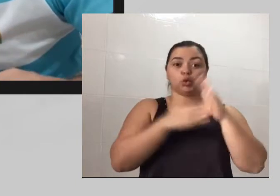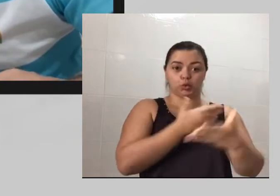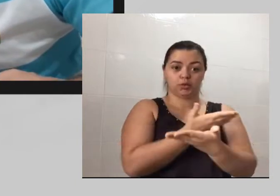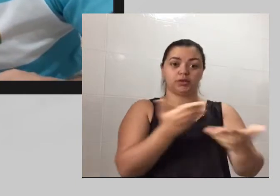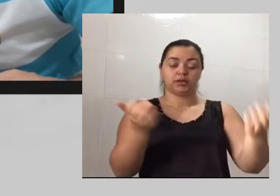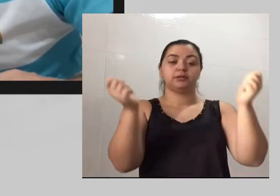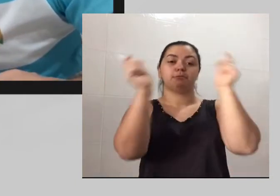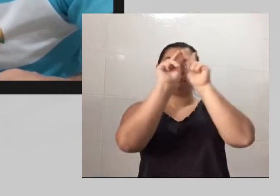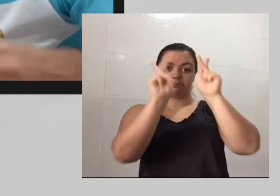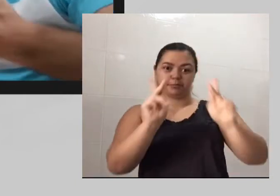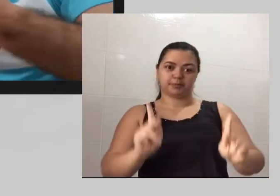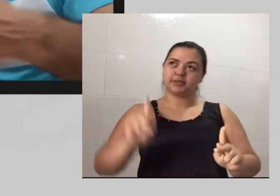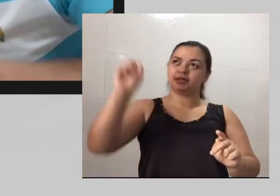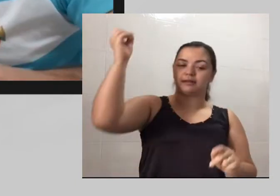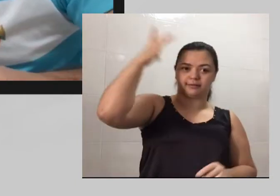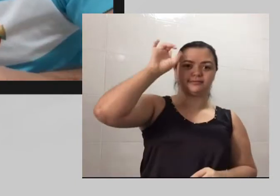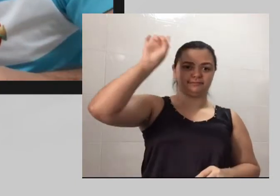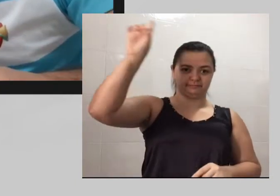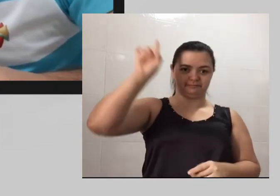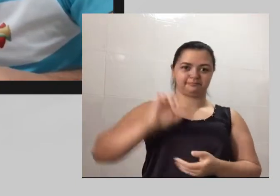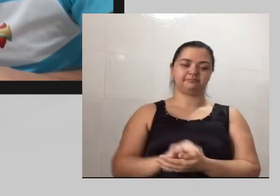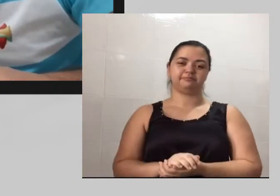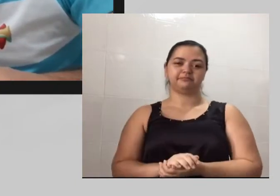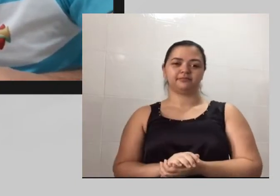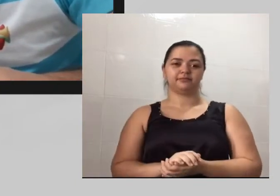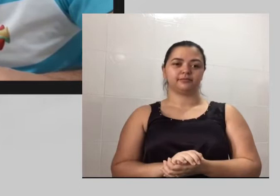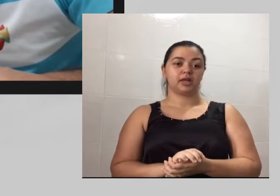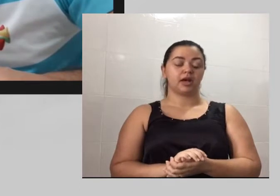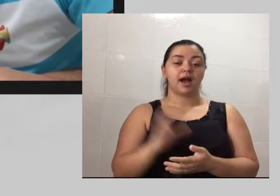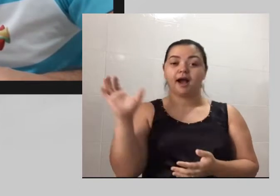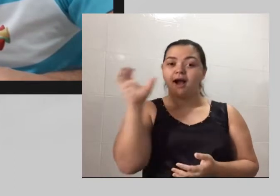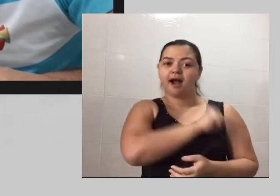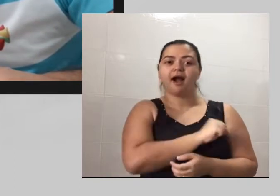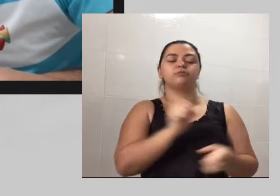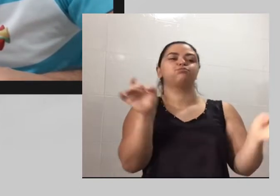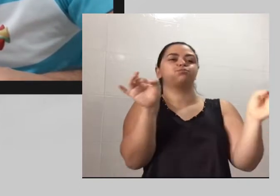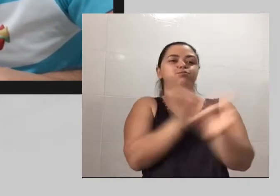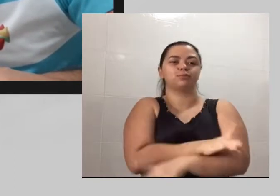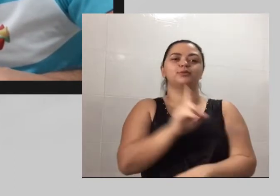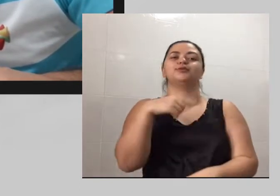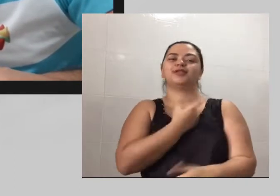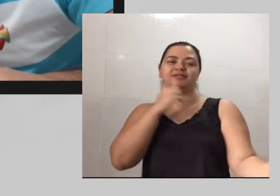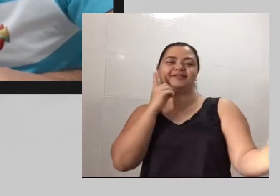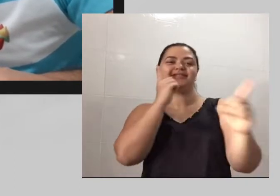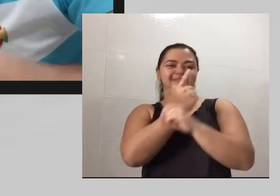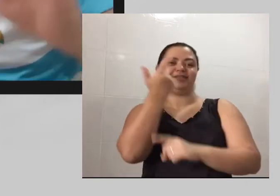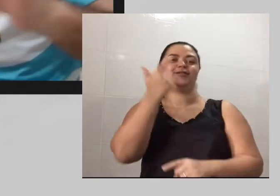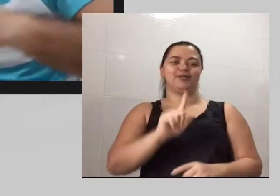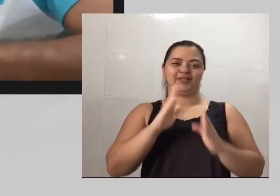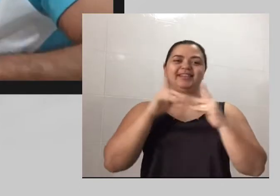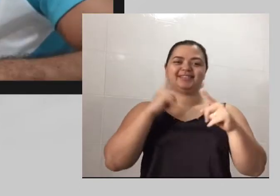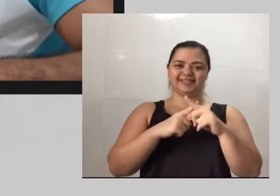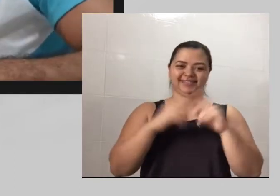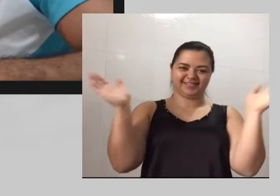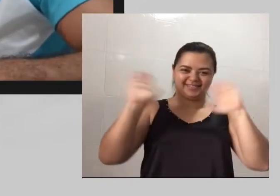da paz e da graça de Deus. E que logo, logo, que isso tudo acaba, a gente vai se encontrar novamente na igreja.